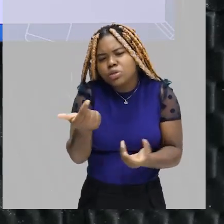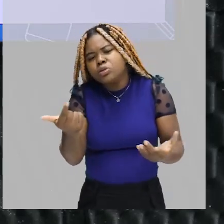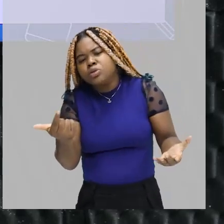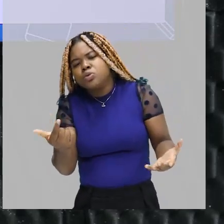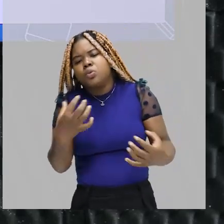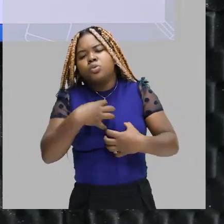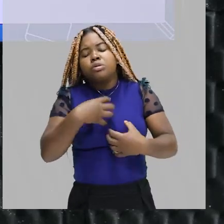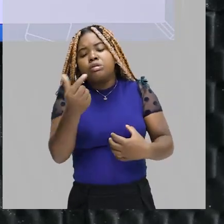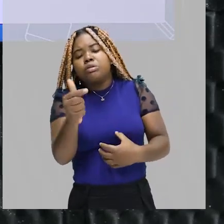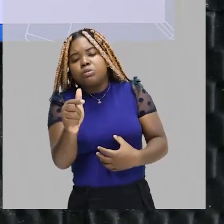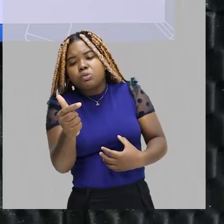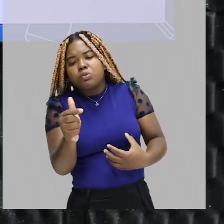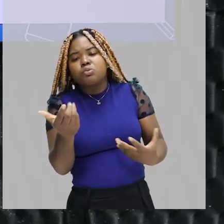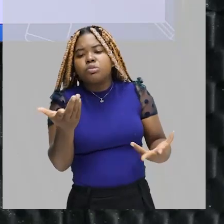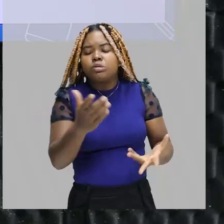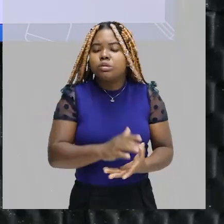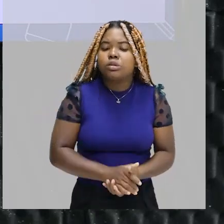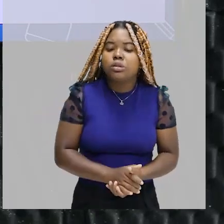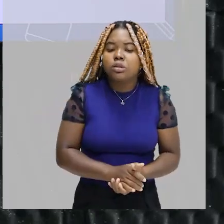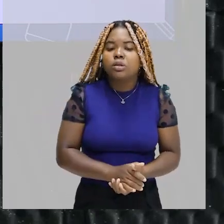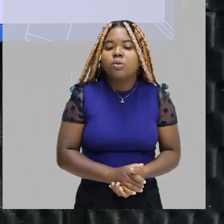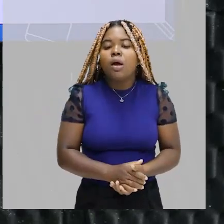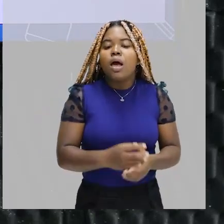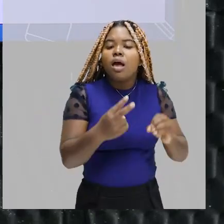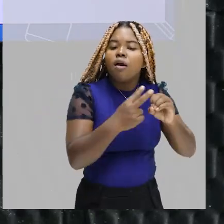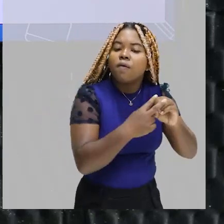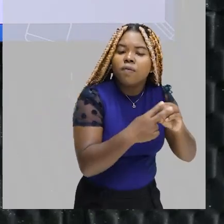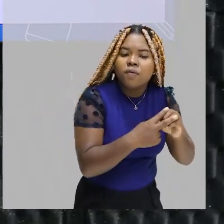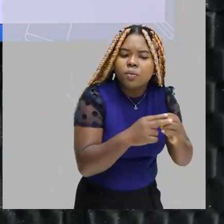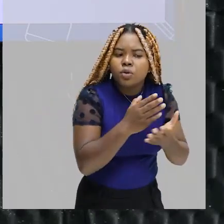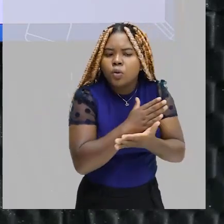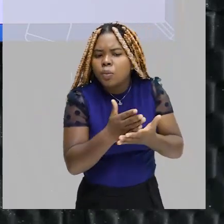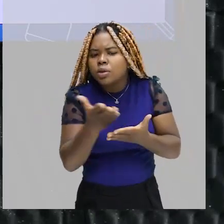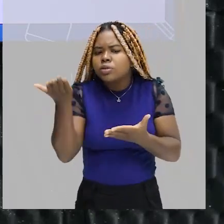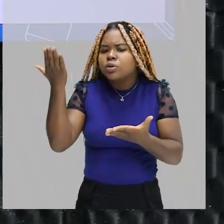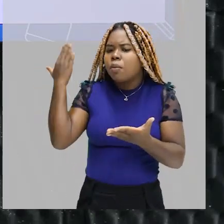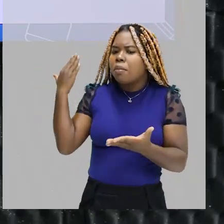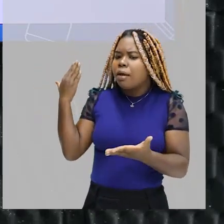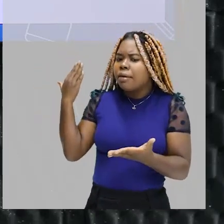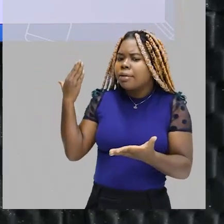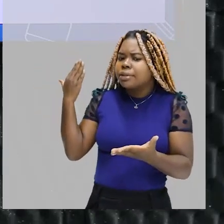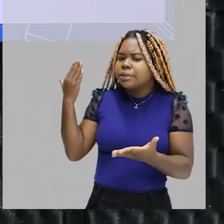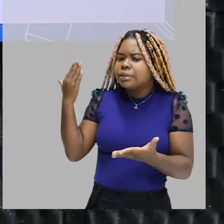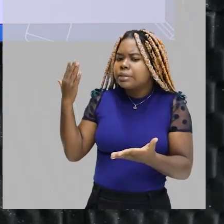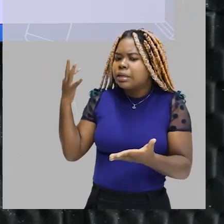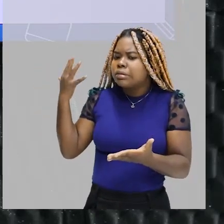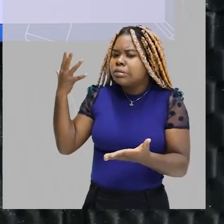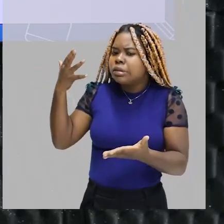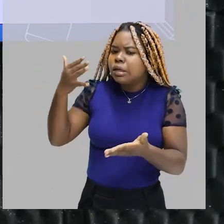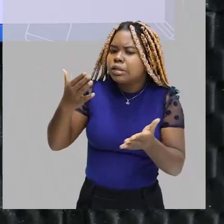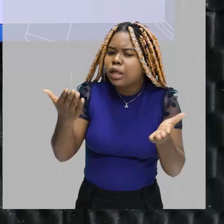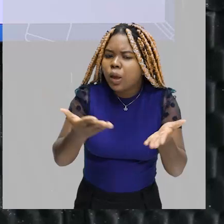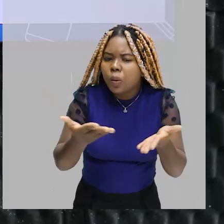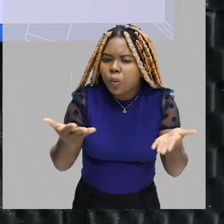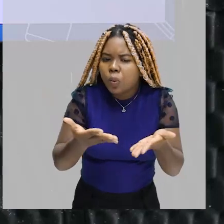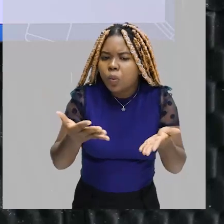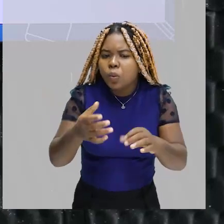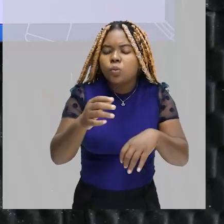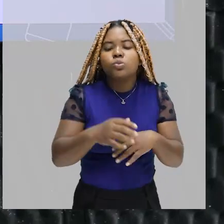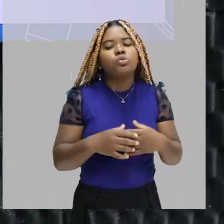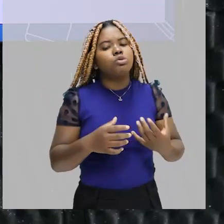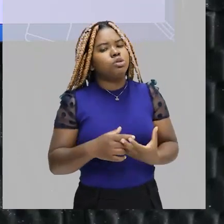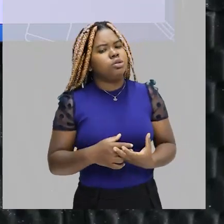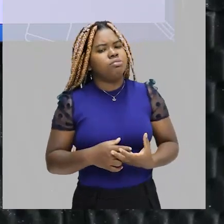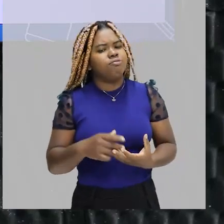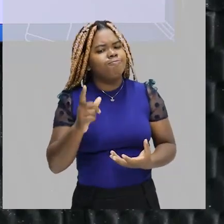no momento atual? É uma ação que começou no passado, mas até hoje ela tem um impacto no presente? Então, essas